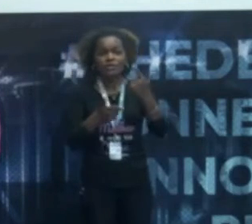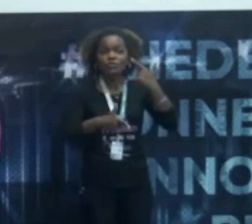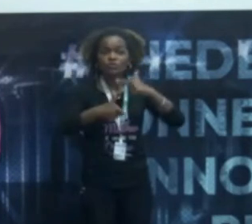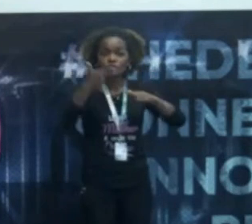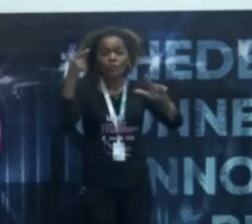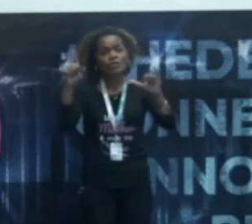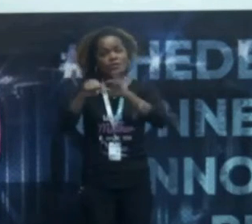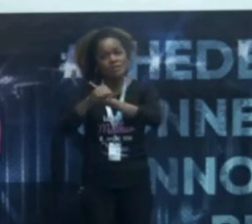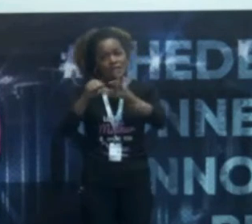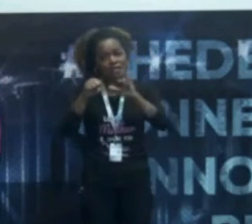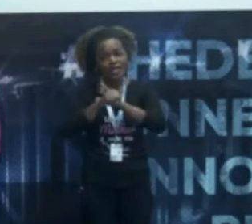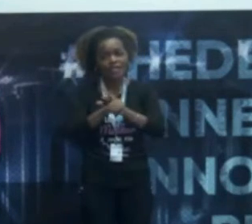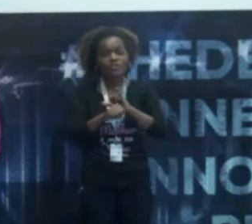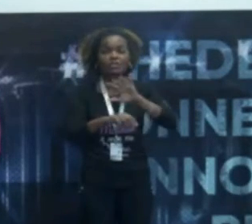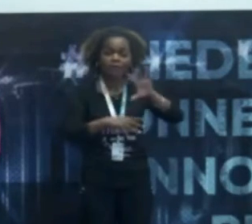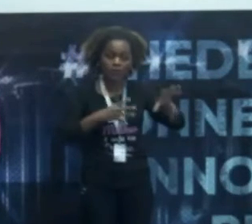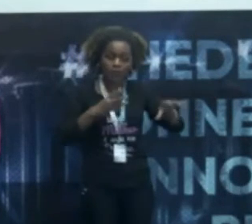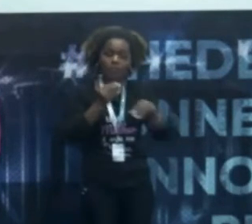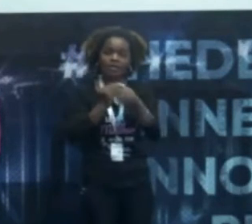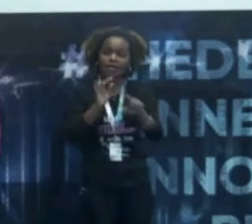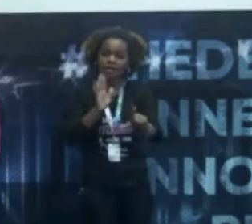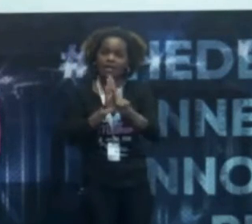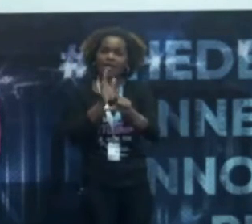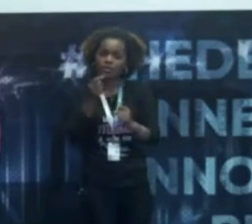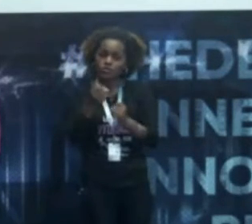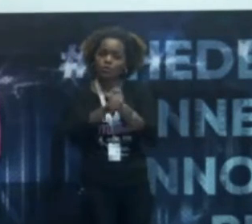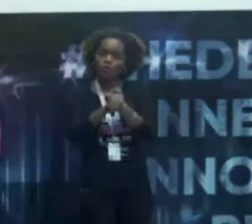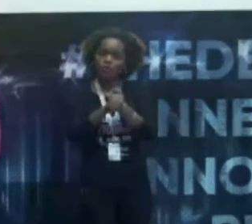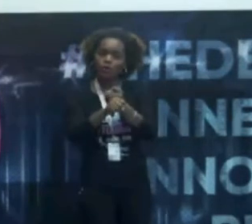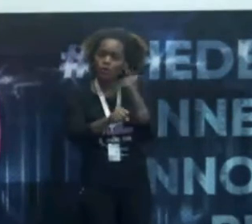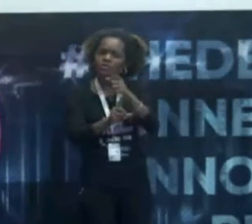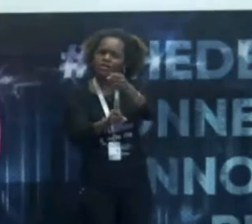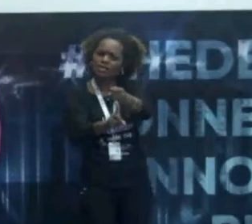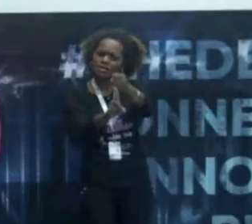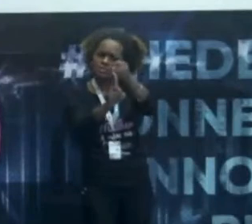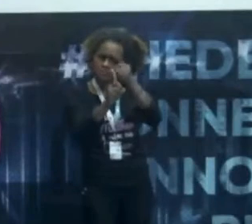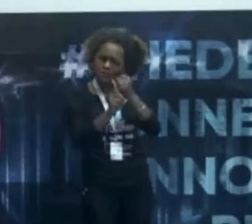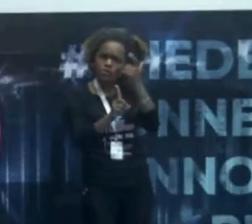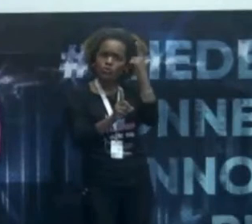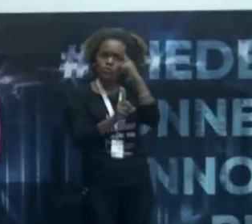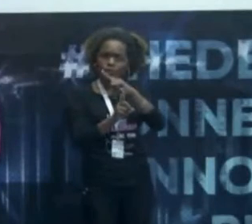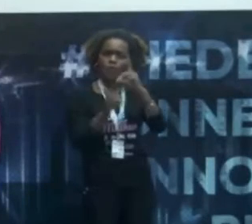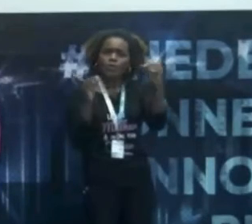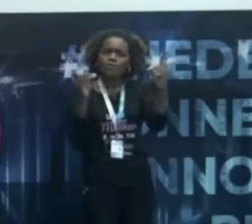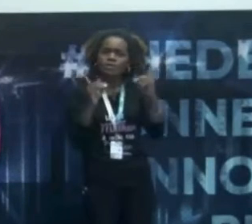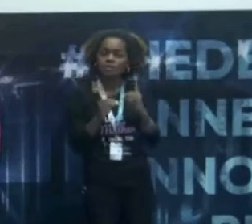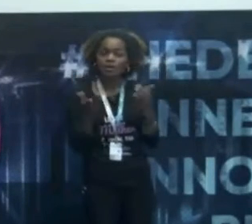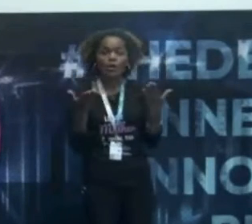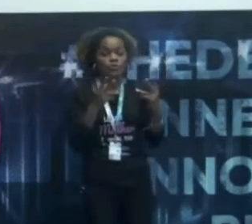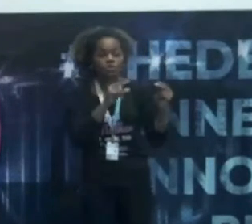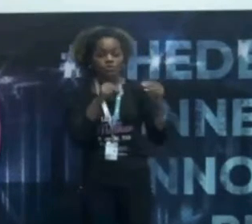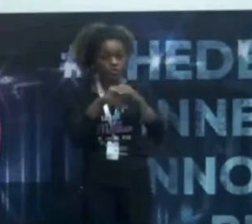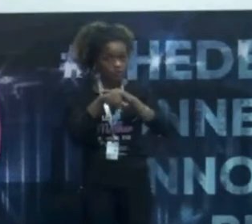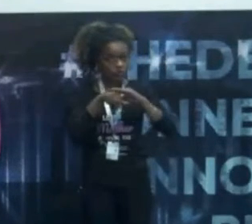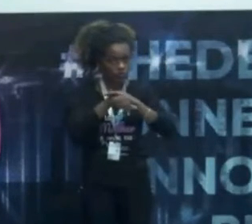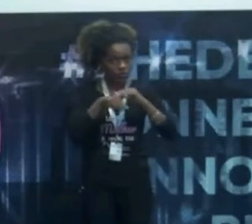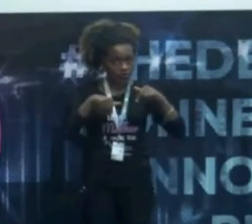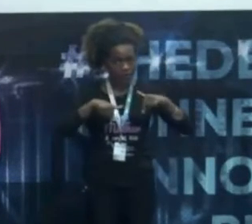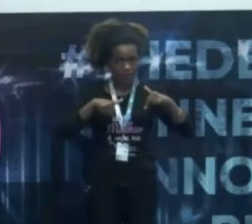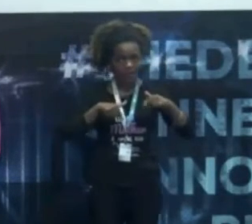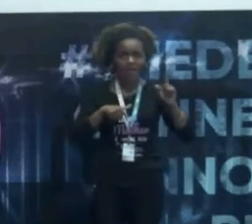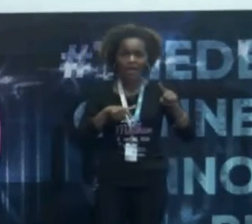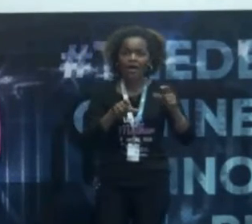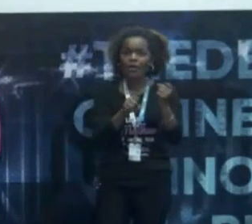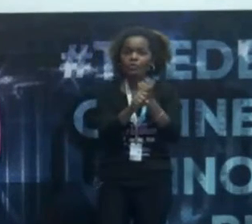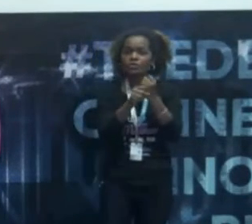presença da lei de cotas para garantir o espaço da pessoa com deficiência. E o que a gente está debatendo, discutindo aqui, é justamente a construção de programas